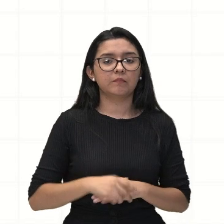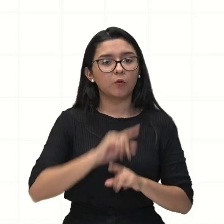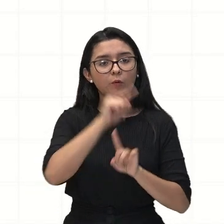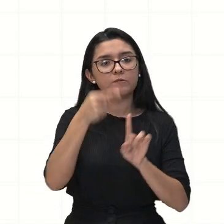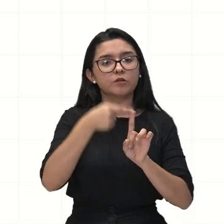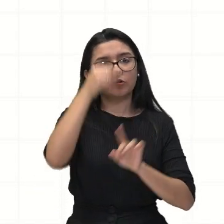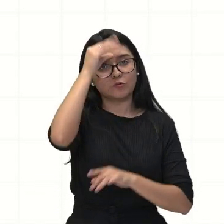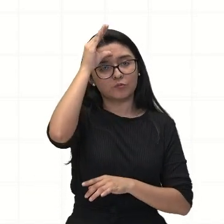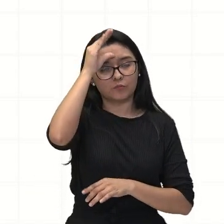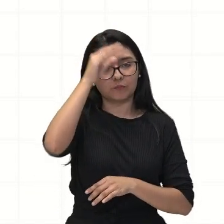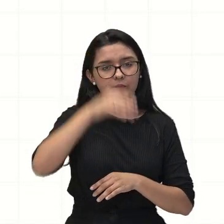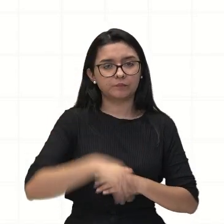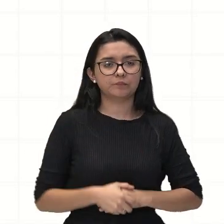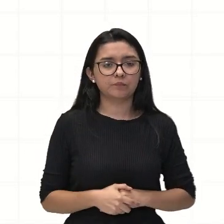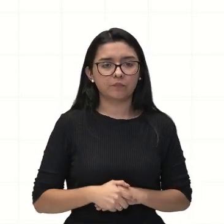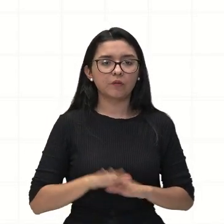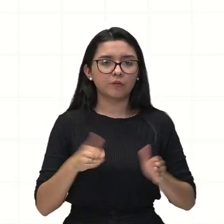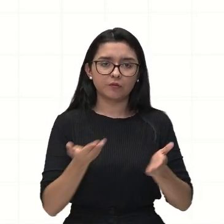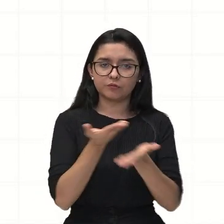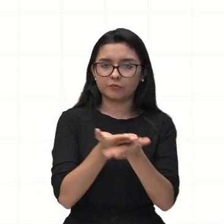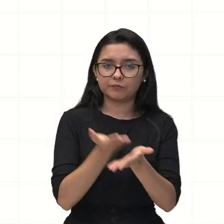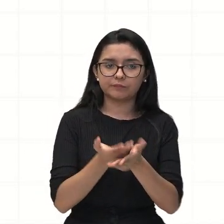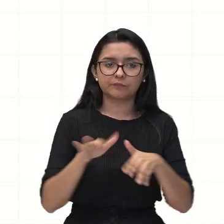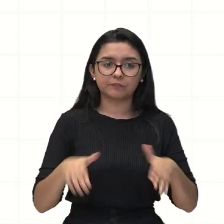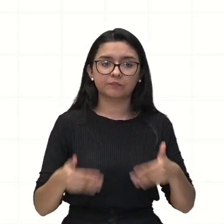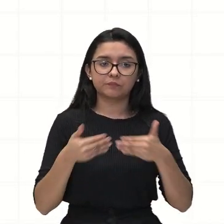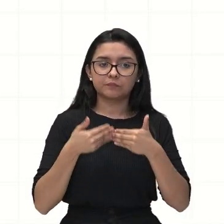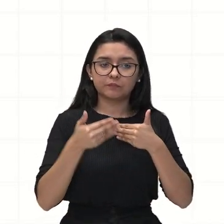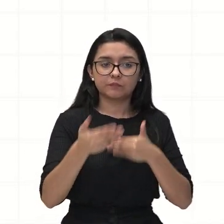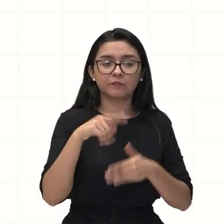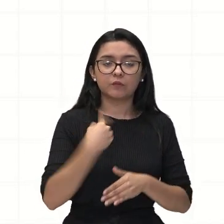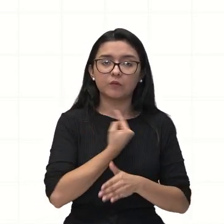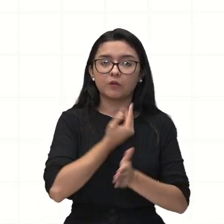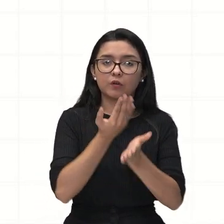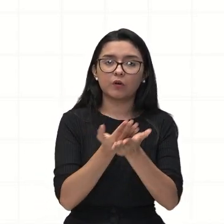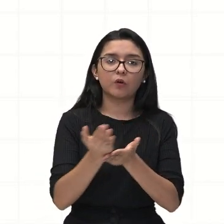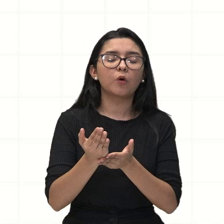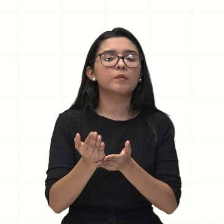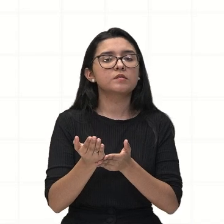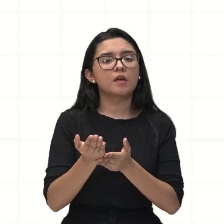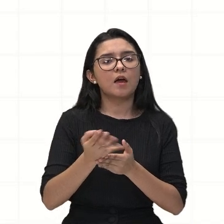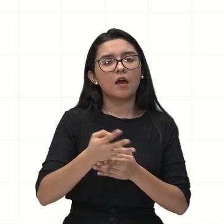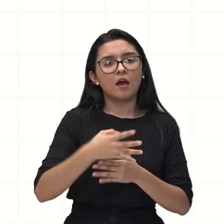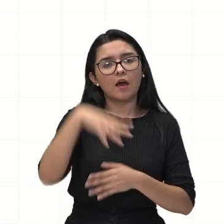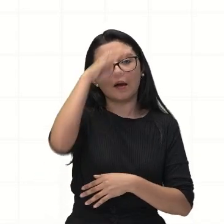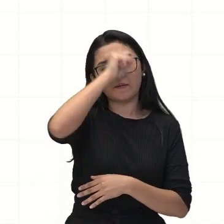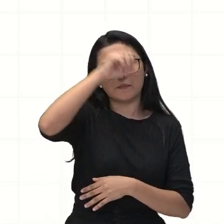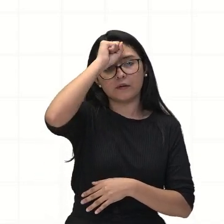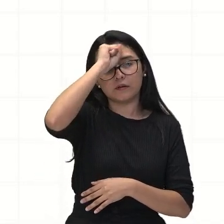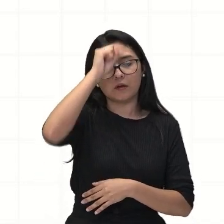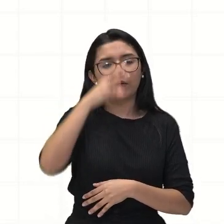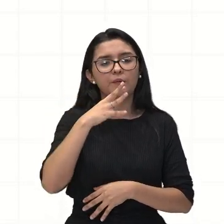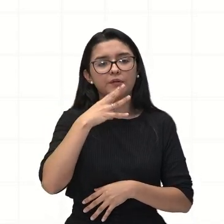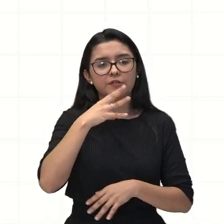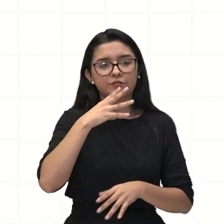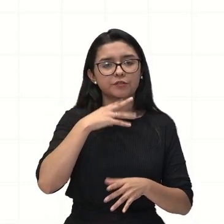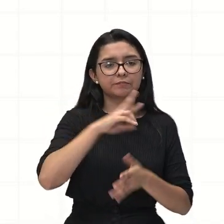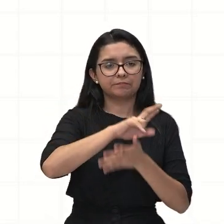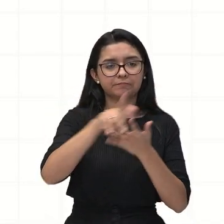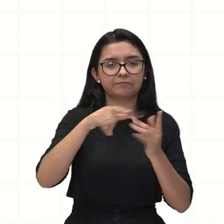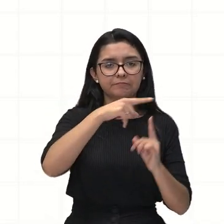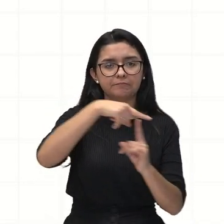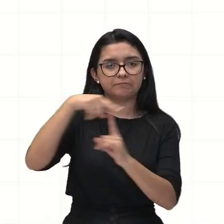sendo realizado. Então, a partir de agora, nós vamos começar a nos familiarizar com